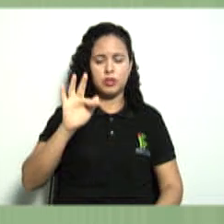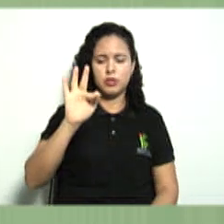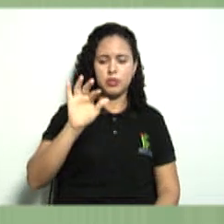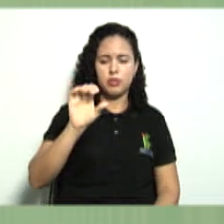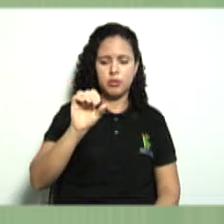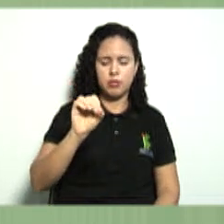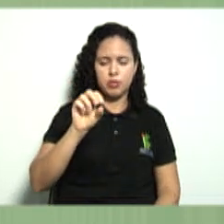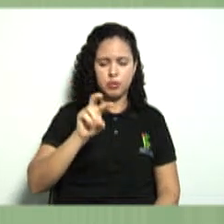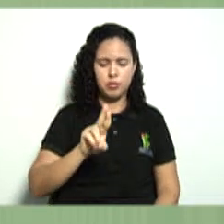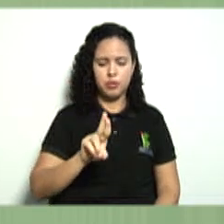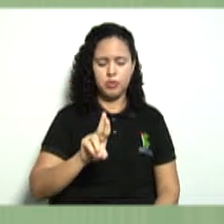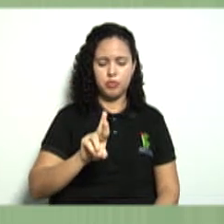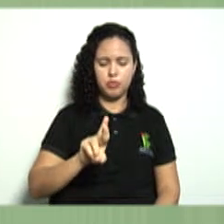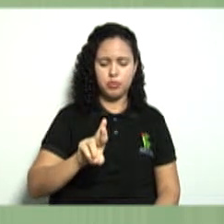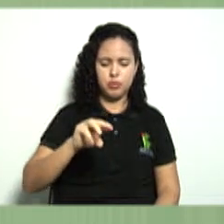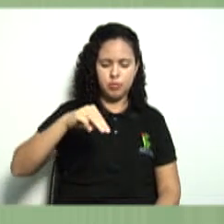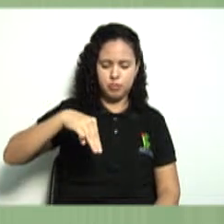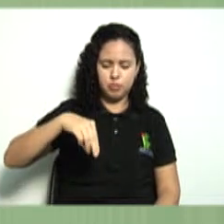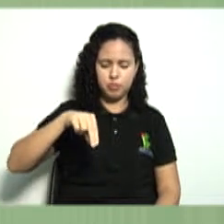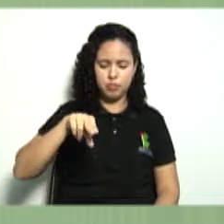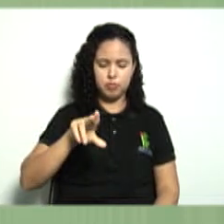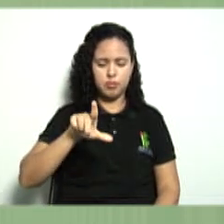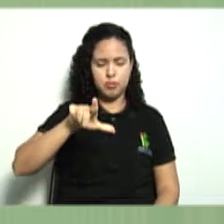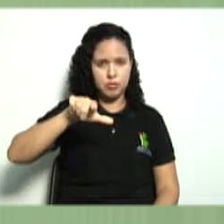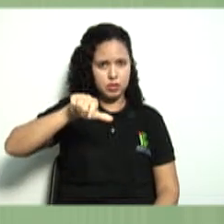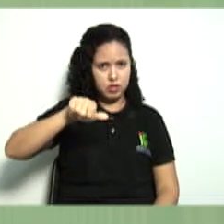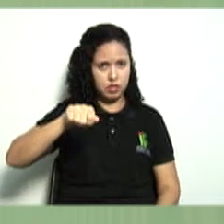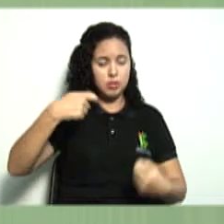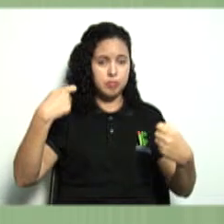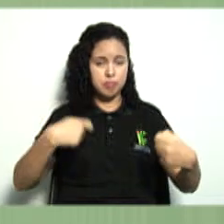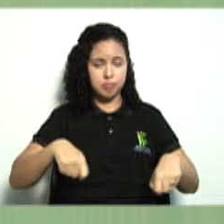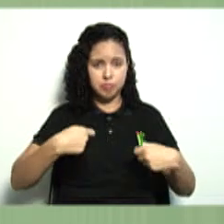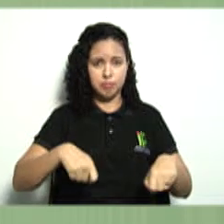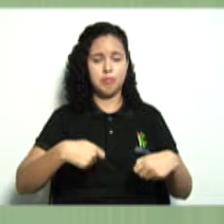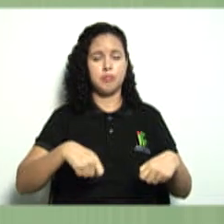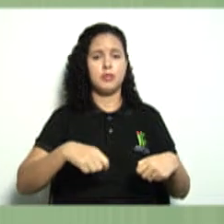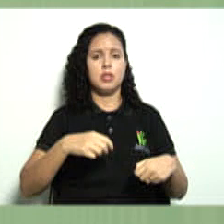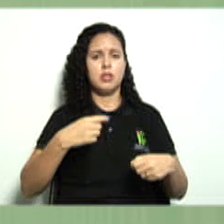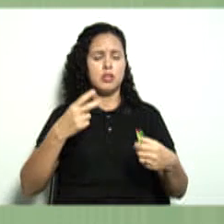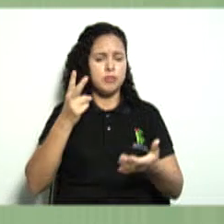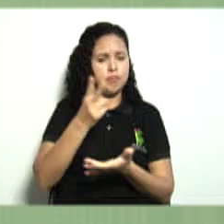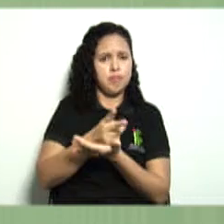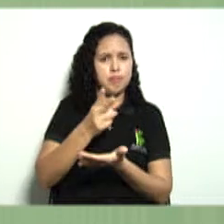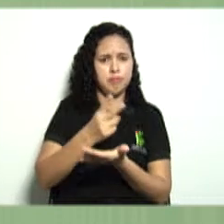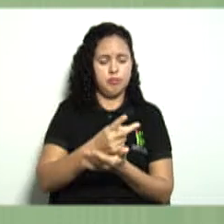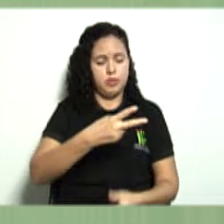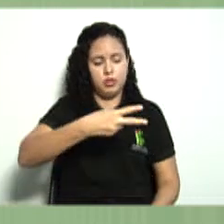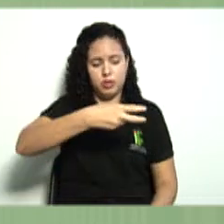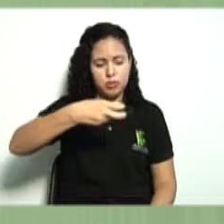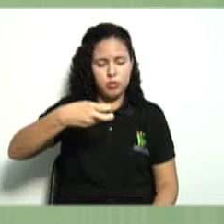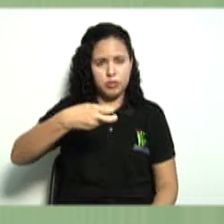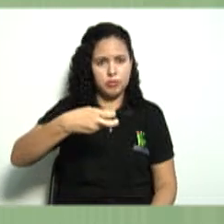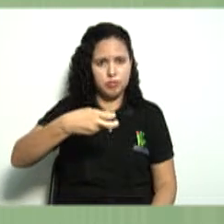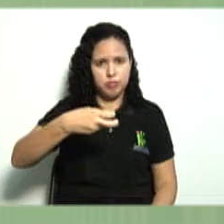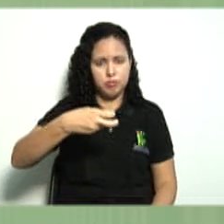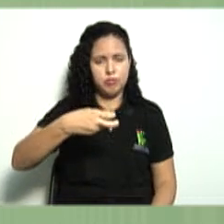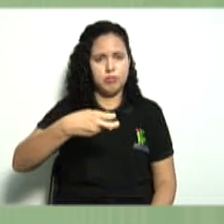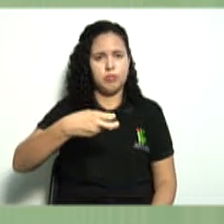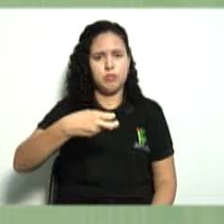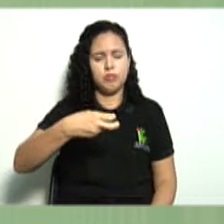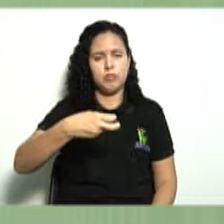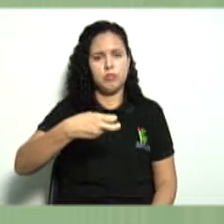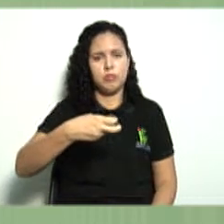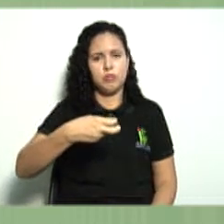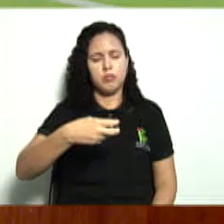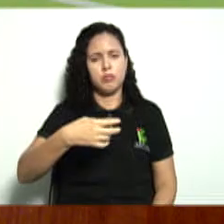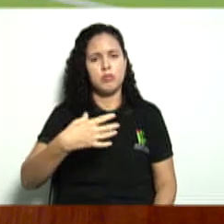gente vai fazer? Quando a gente trabalha com números, a gente faz basicamente aquelas operações que a gente tem disponível na matemática, não é isso? Então, você vai trabalhar com o quê?